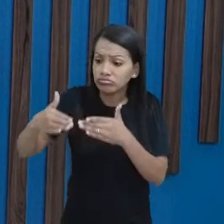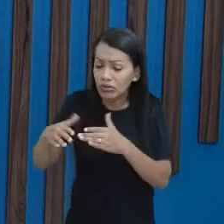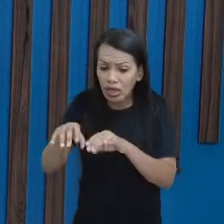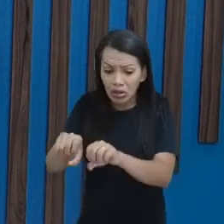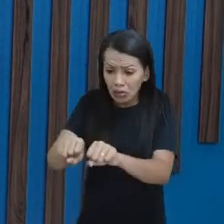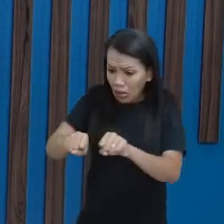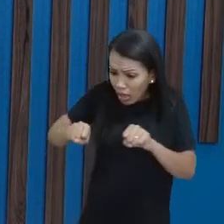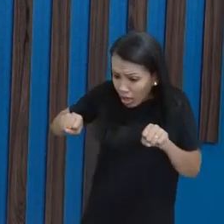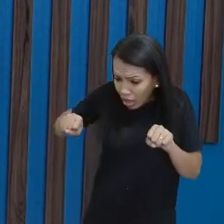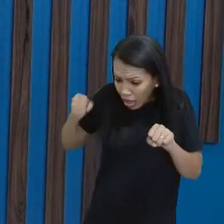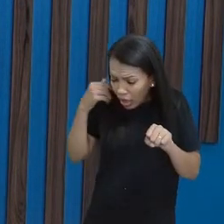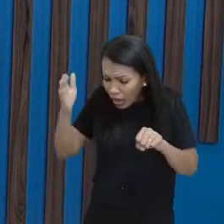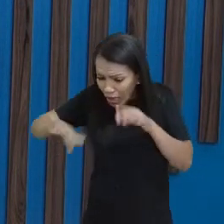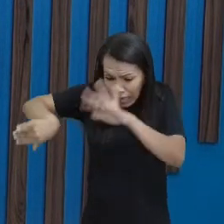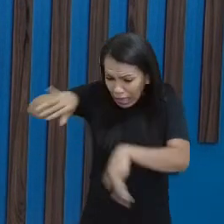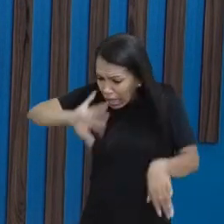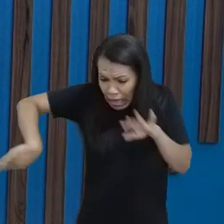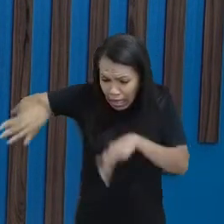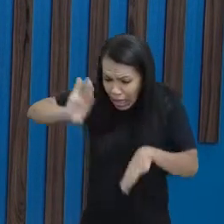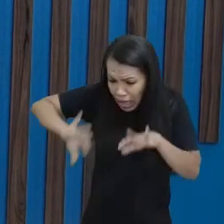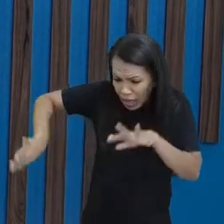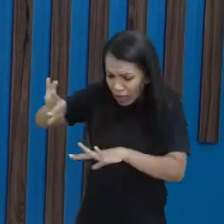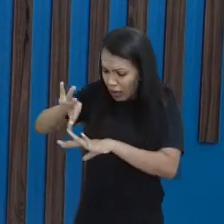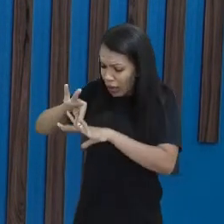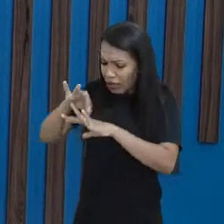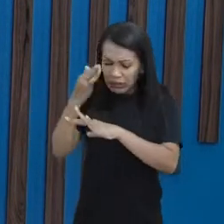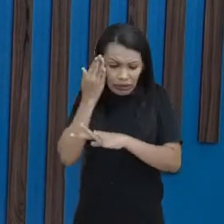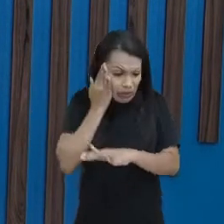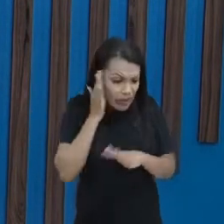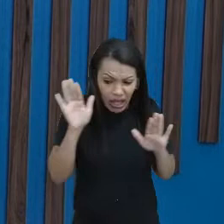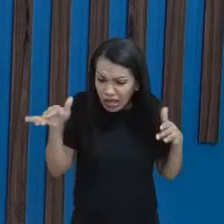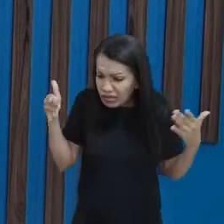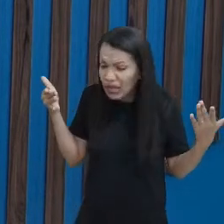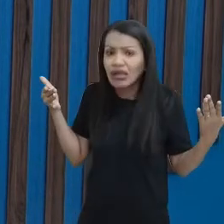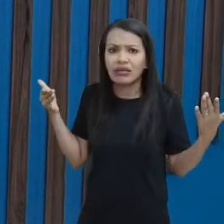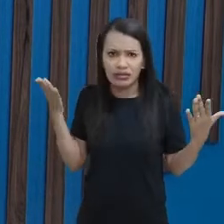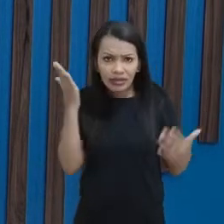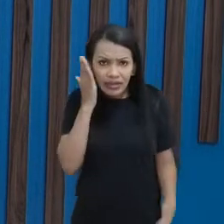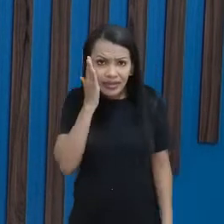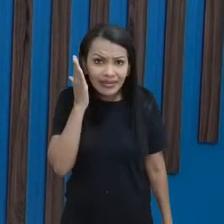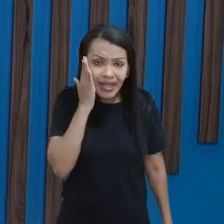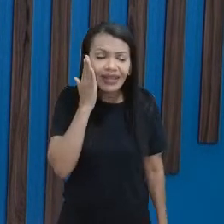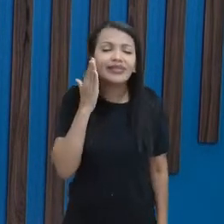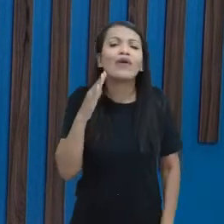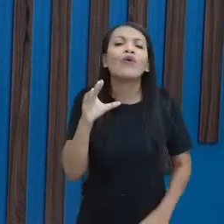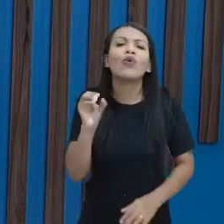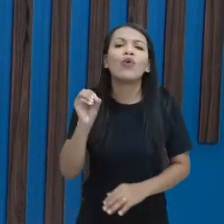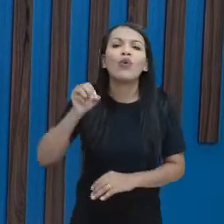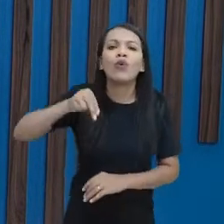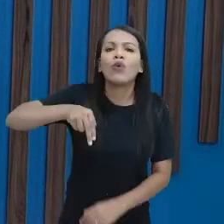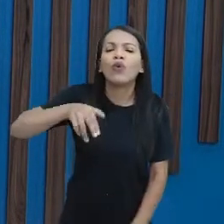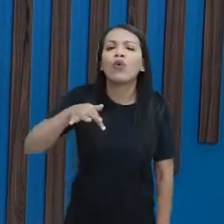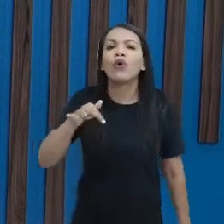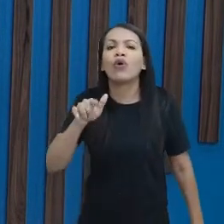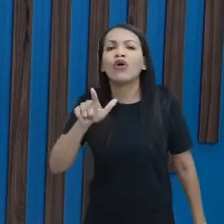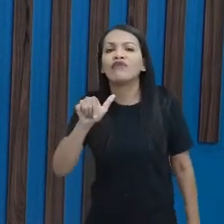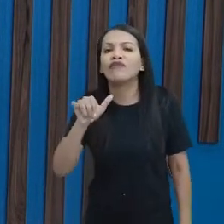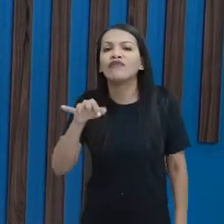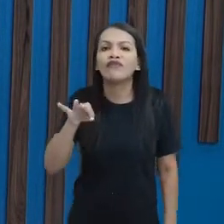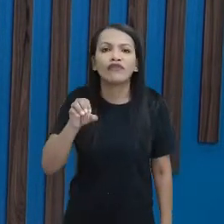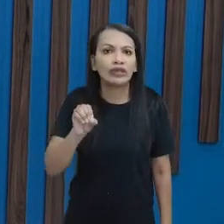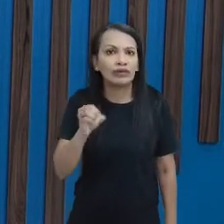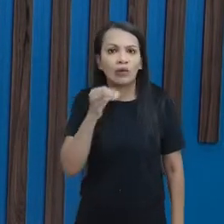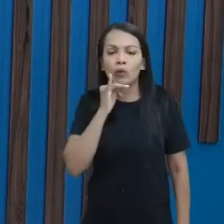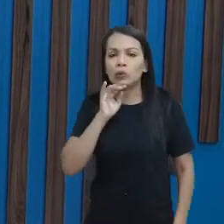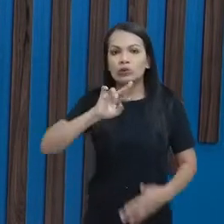que eu perdi lavando a louça? Onde será que está o anel? Entendem? O conflito não precisa ser uma briga,